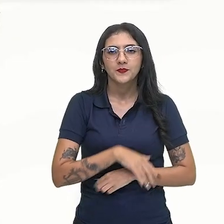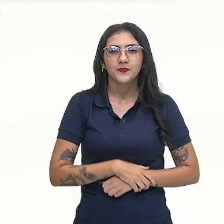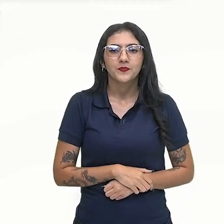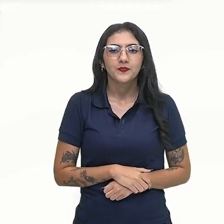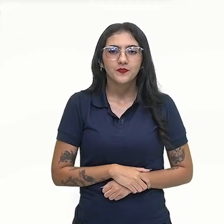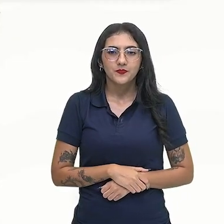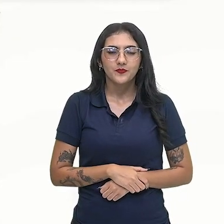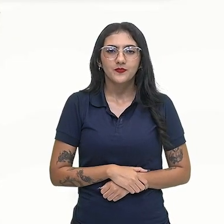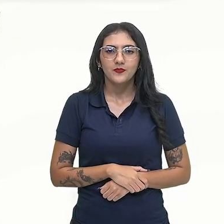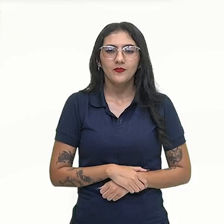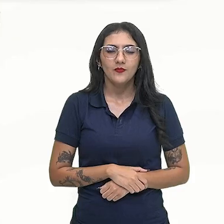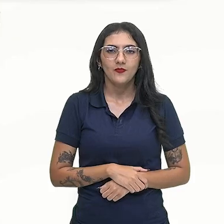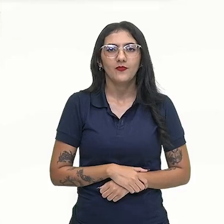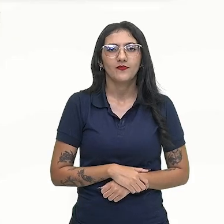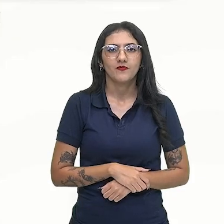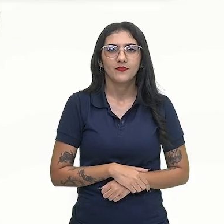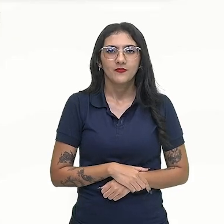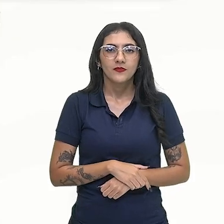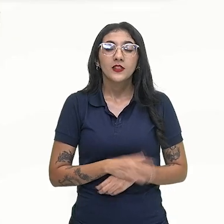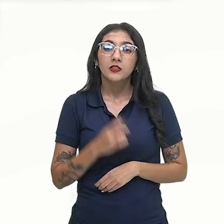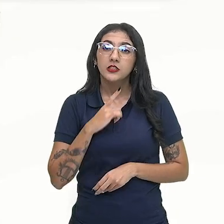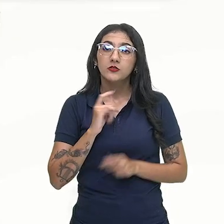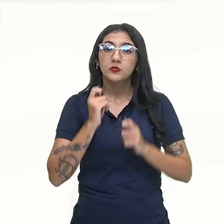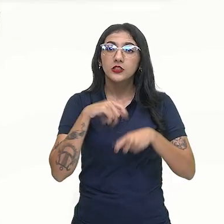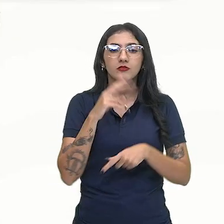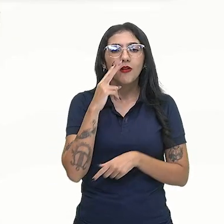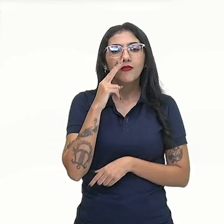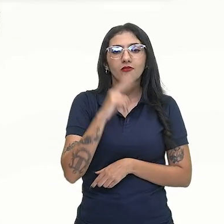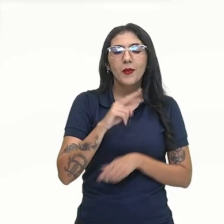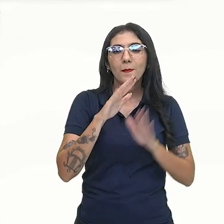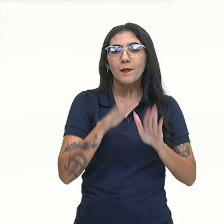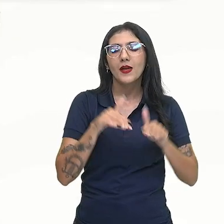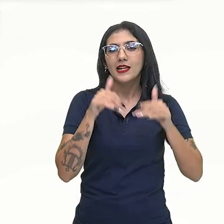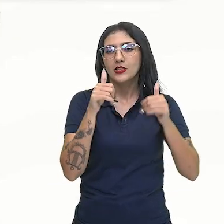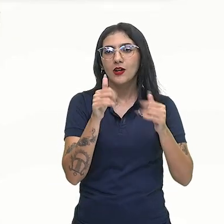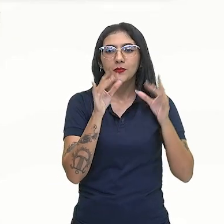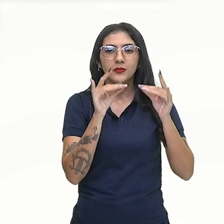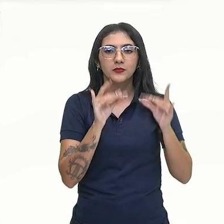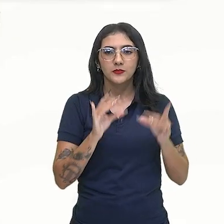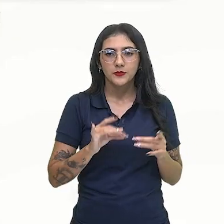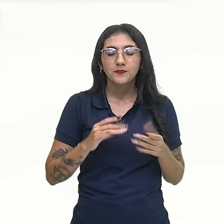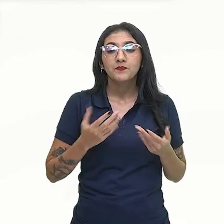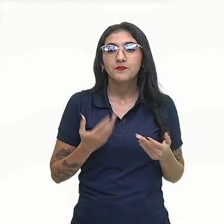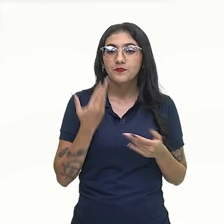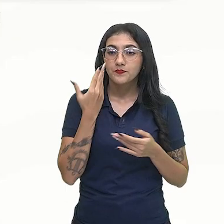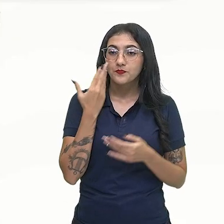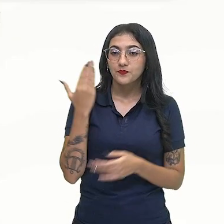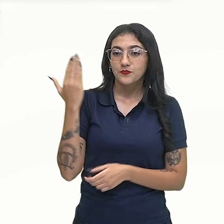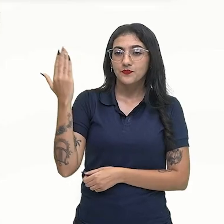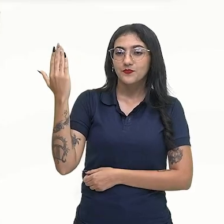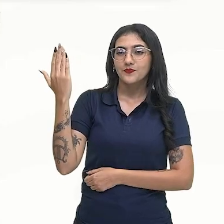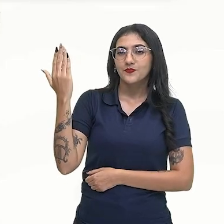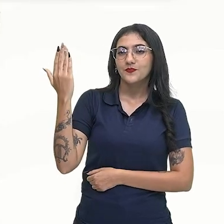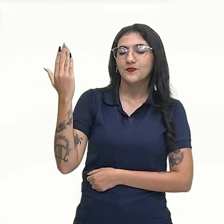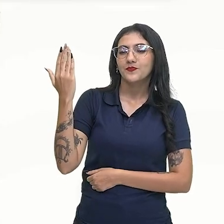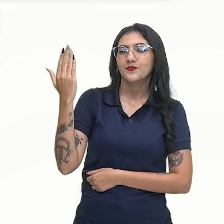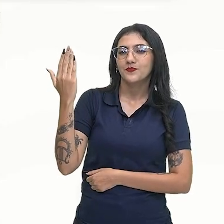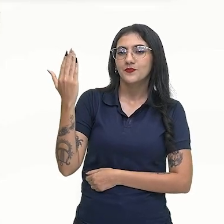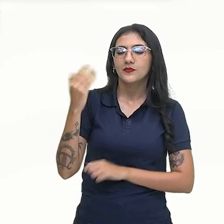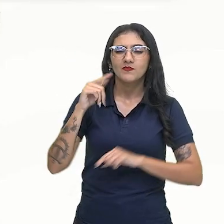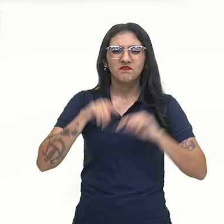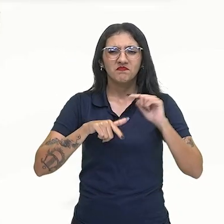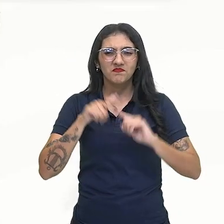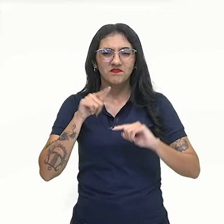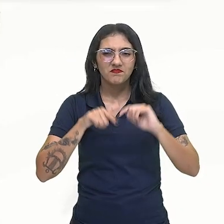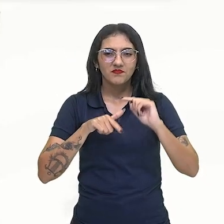podemos, então, acessar esse mundo microscópico. Ao lado, nós temos, então, a imagem desse microscópio lá